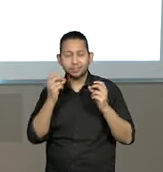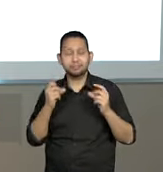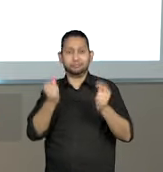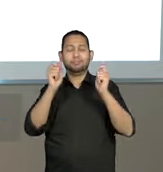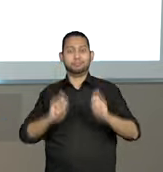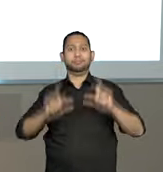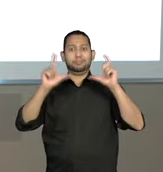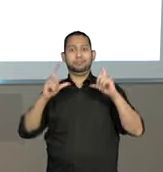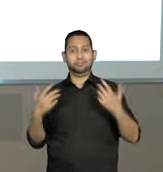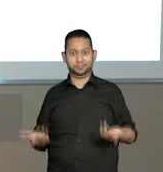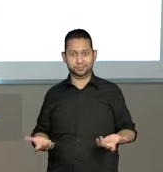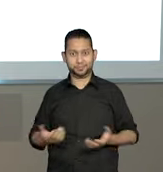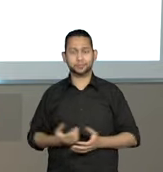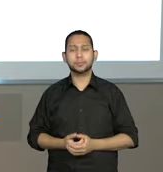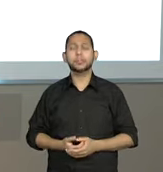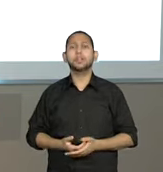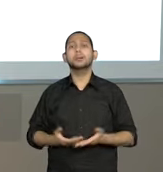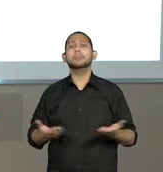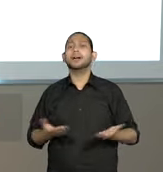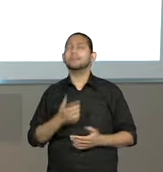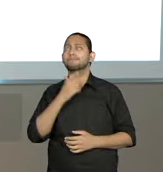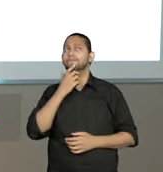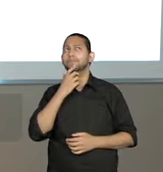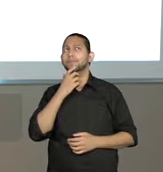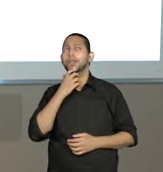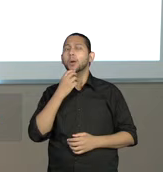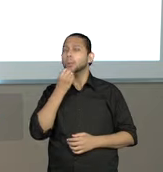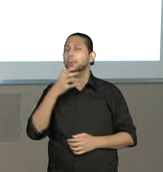Então, só que acontece que